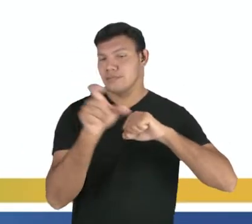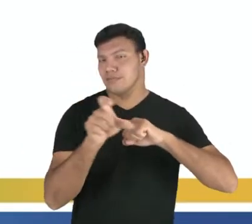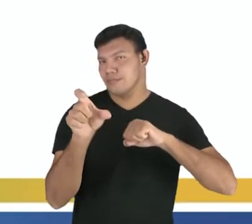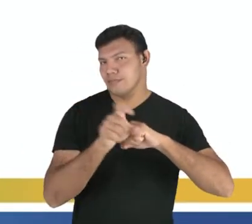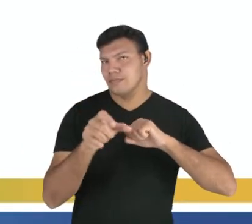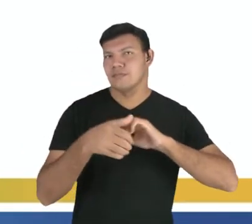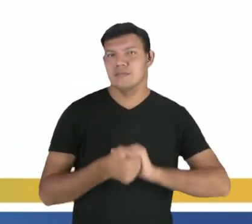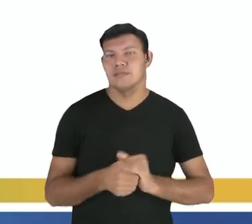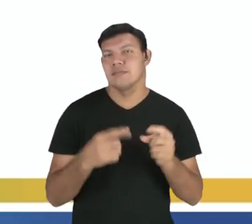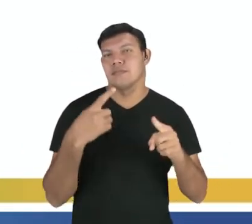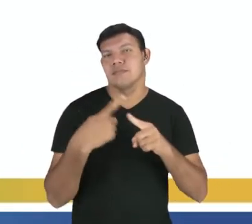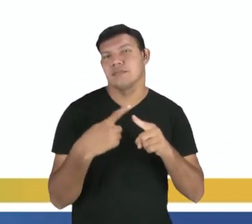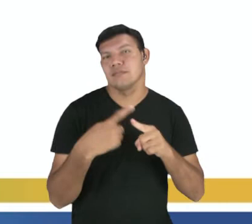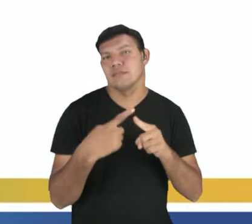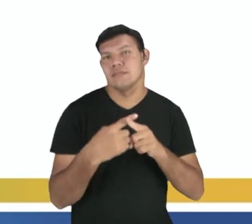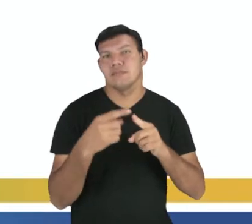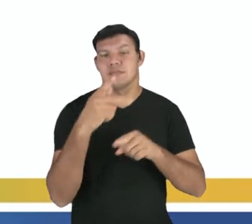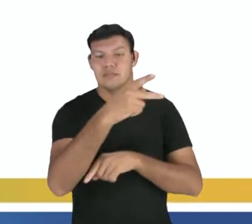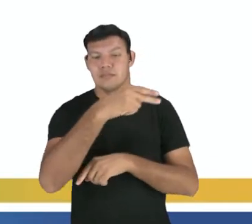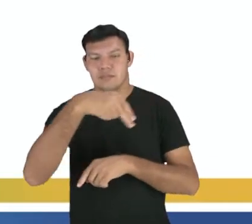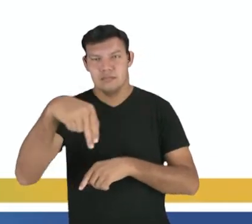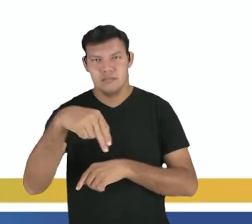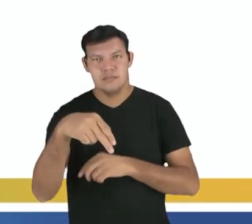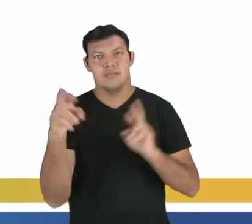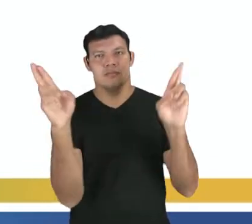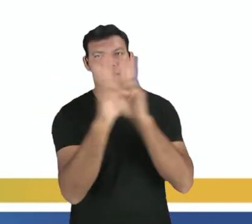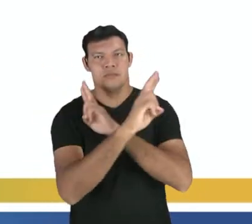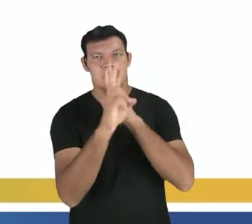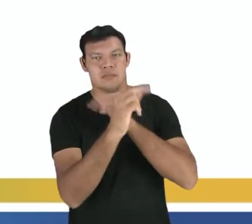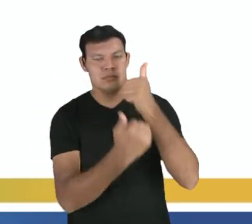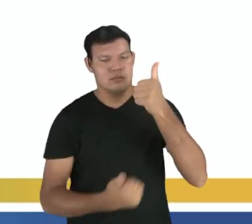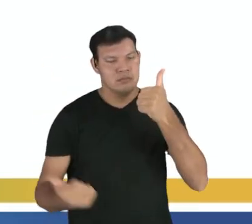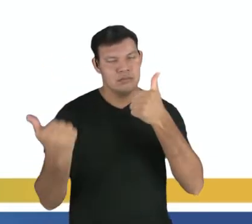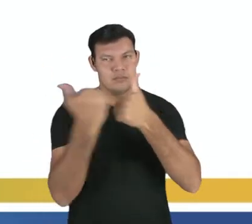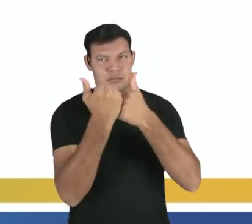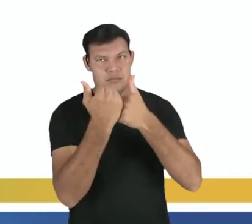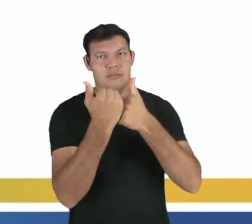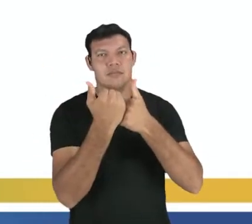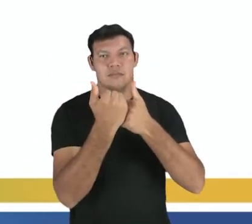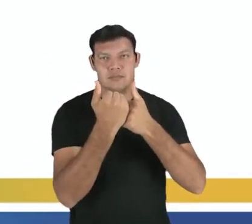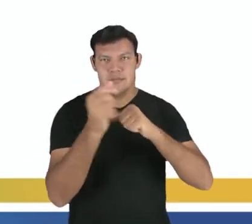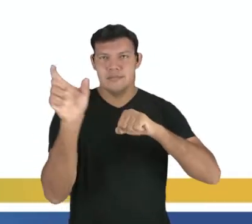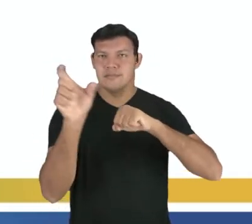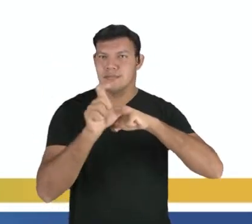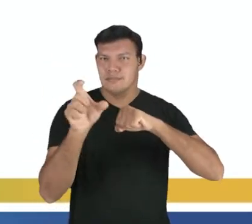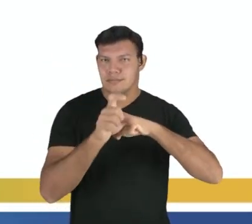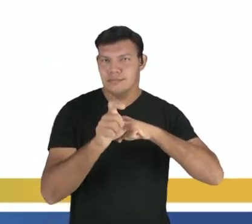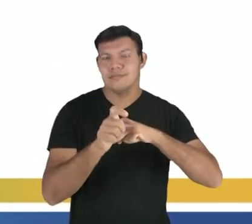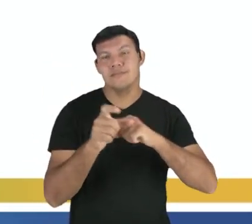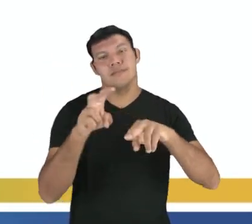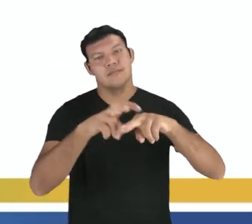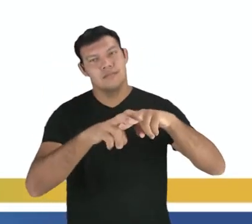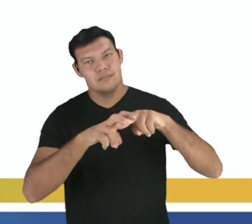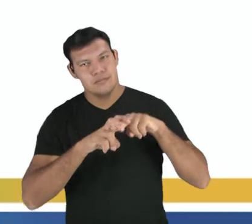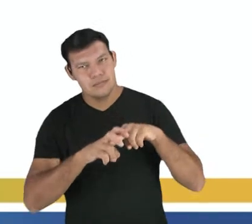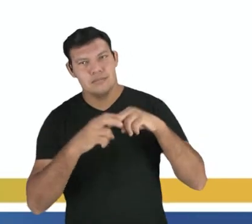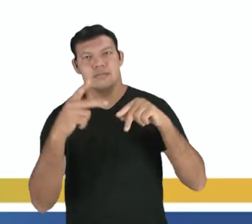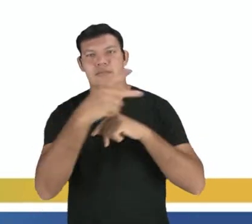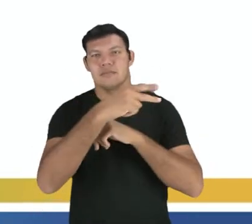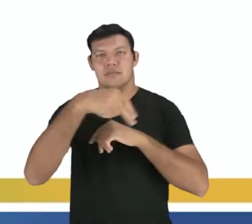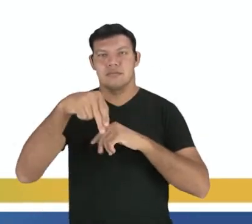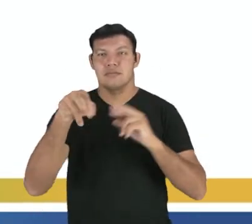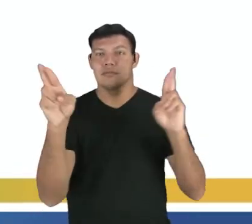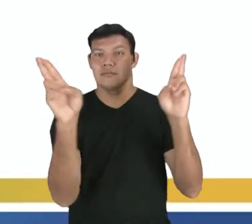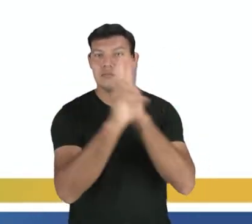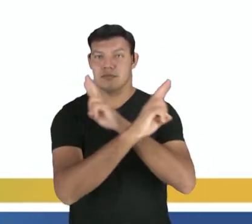porco, porque o pronome relativo, ele substitui o substantivo. Então, é para isso que o pronome relativo